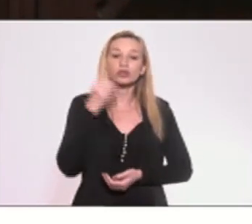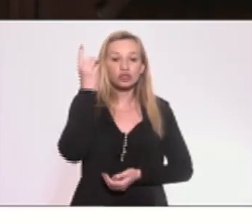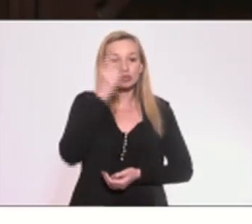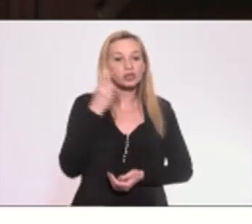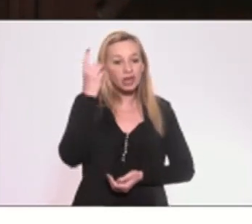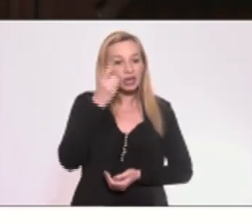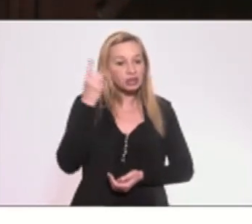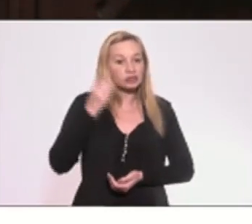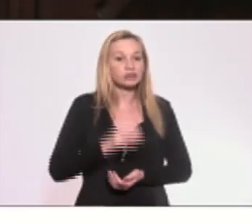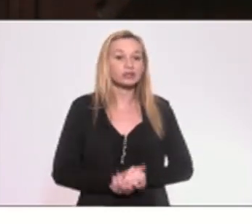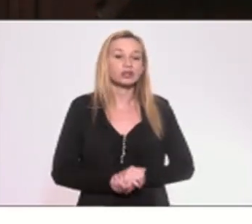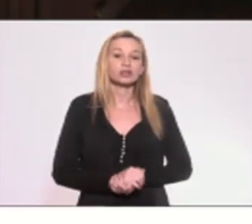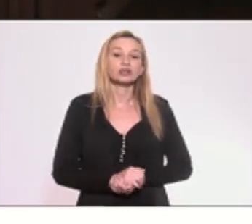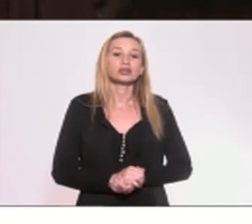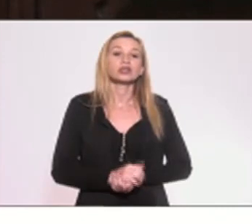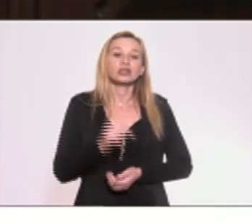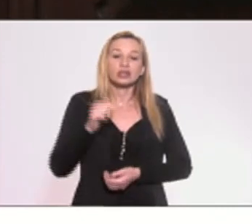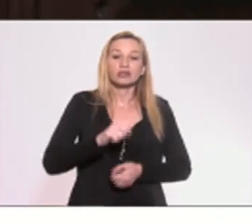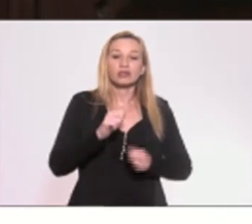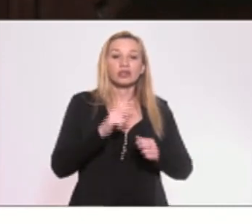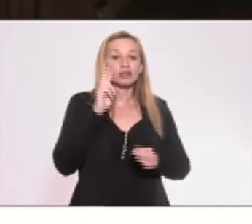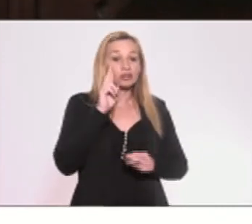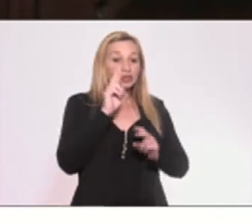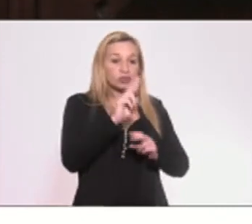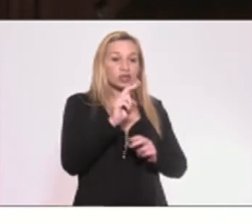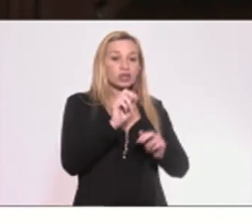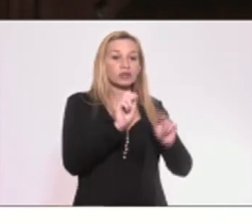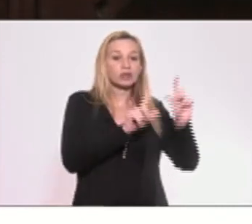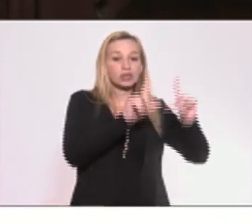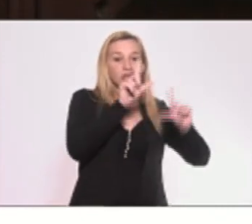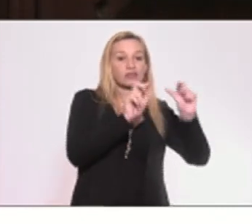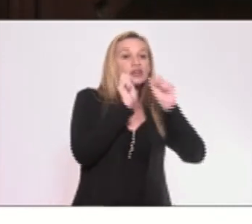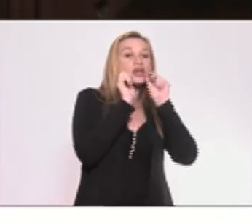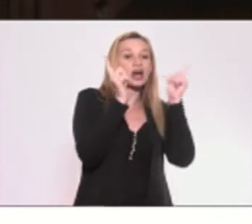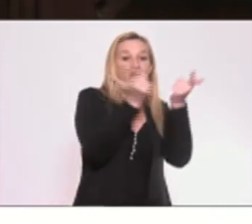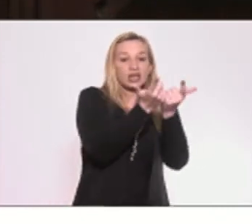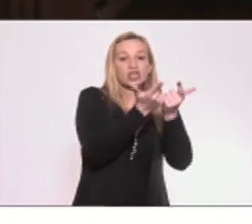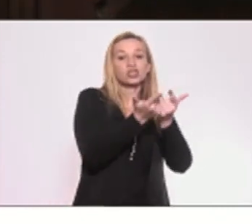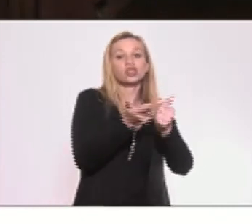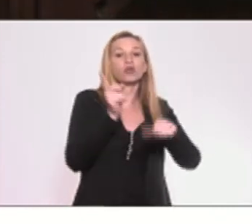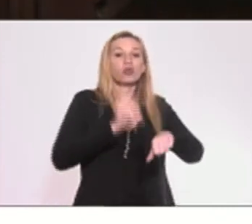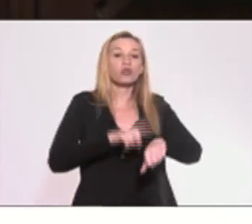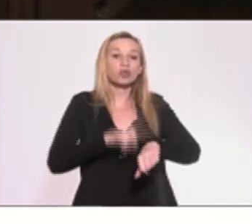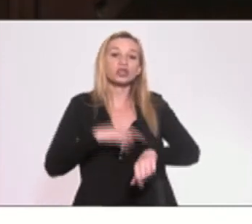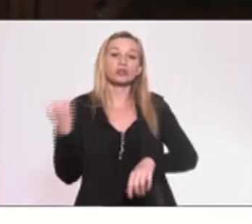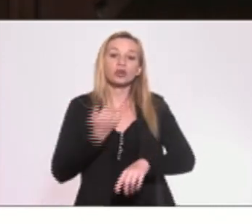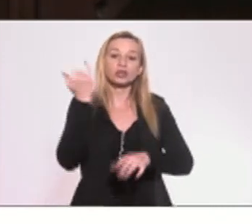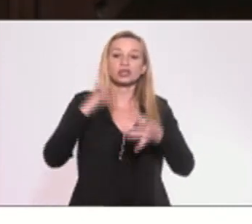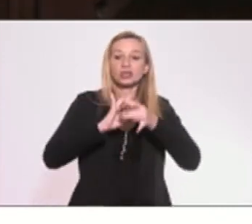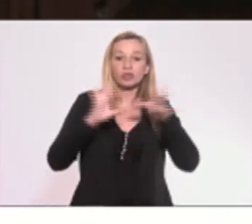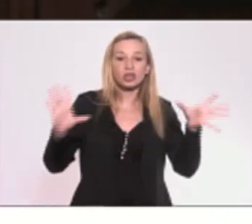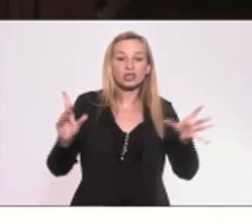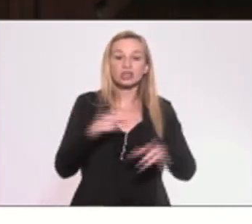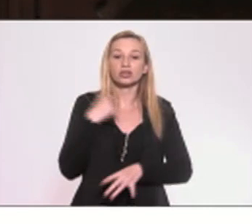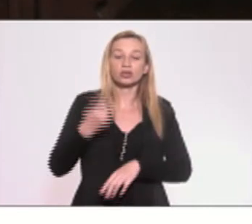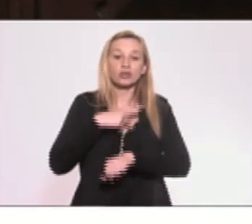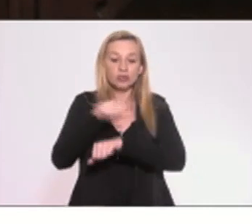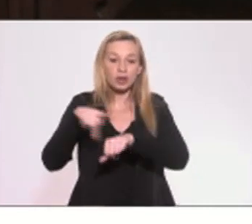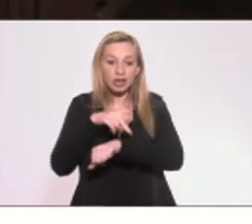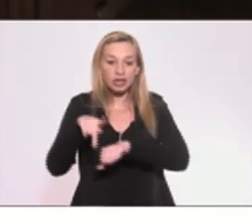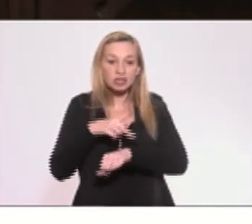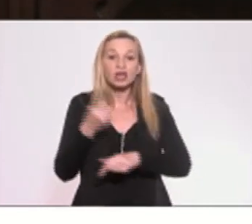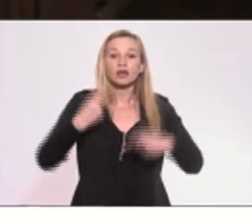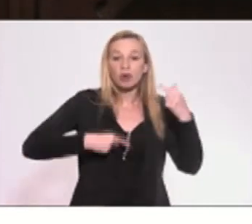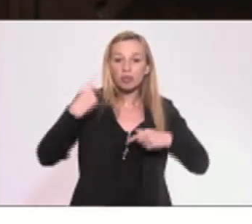deputados, a quem também nos assiste pela TV Alerj. Esse é um momento importante para a democracia do nosso país e para